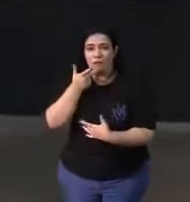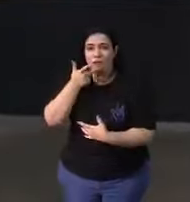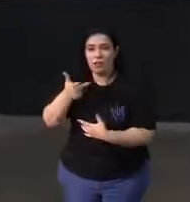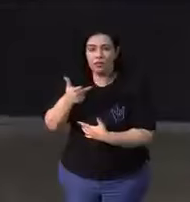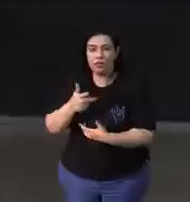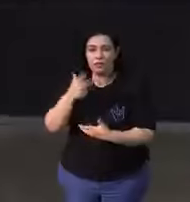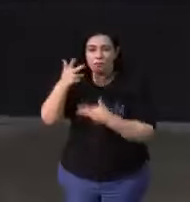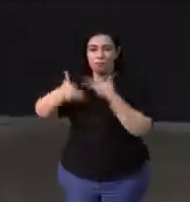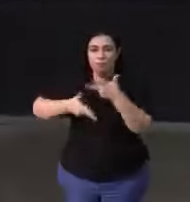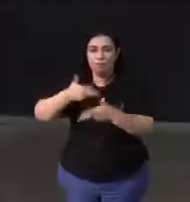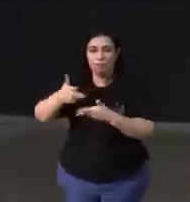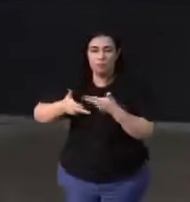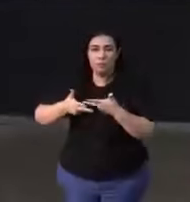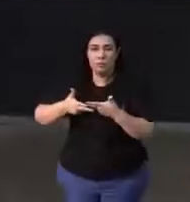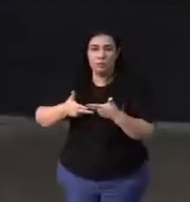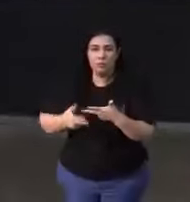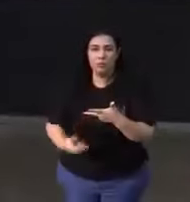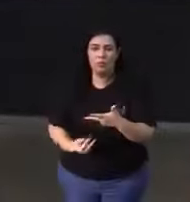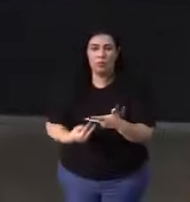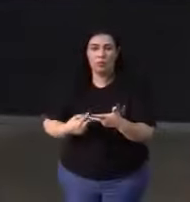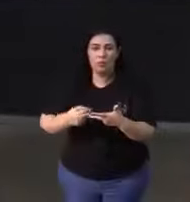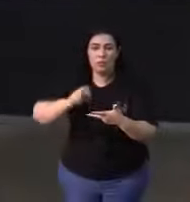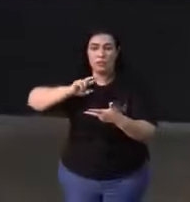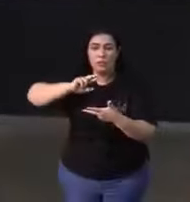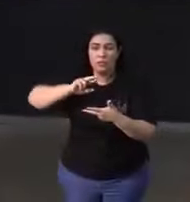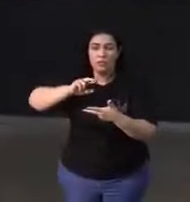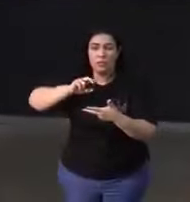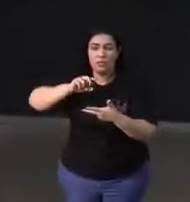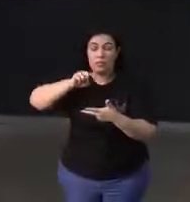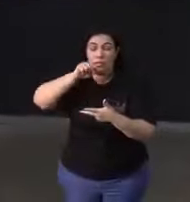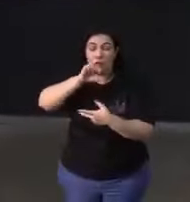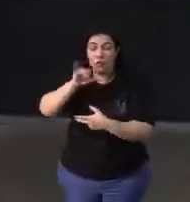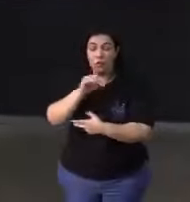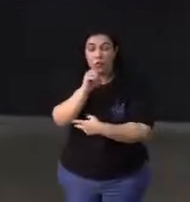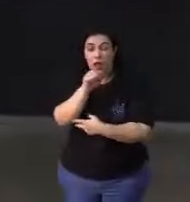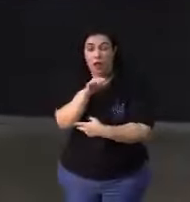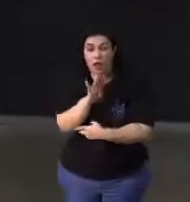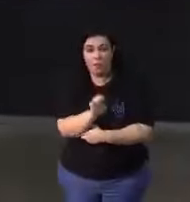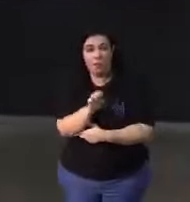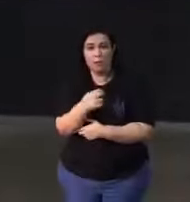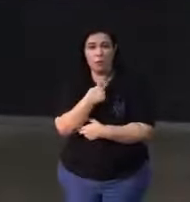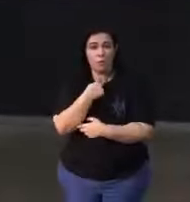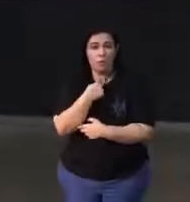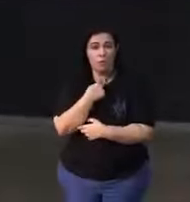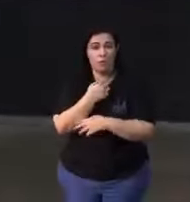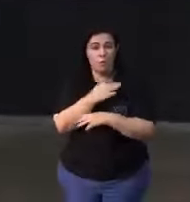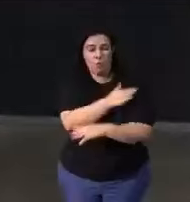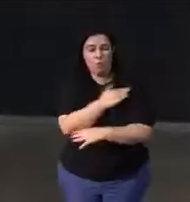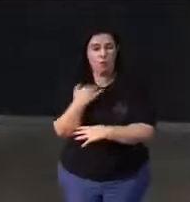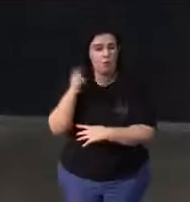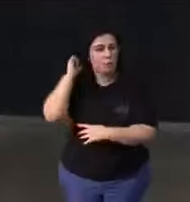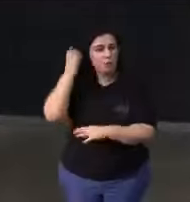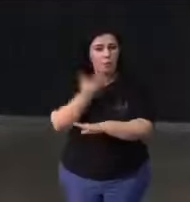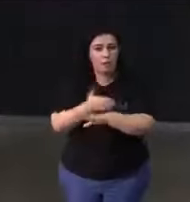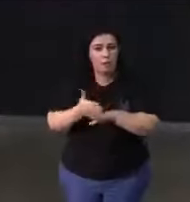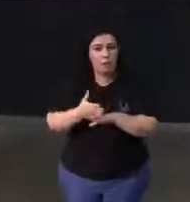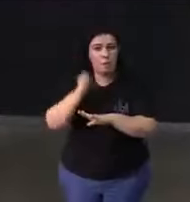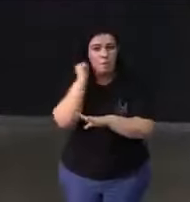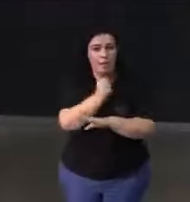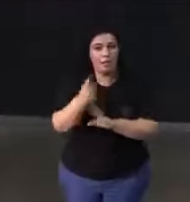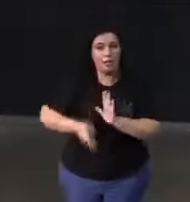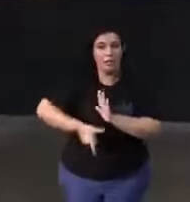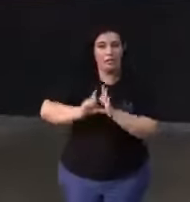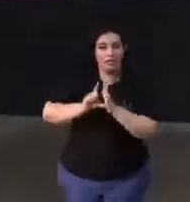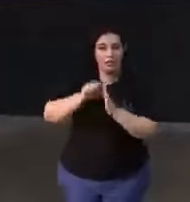de Salomão: não deixe a Joabe morrer de cabelo branco, ou seja, mata ele antes